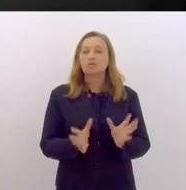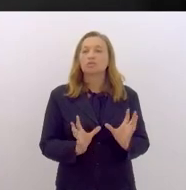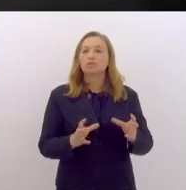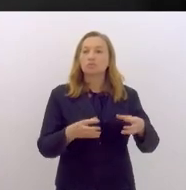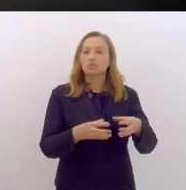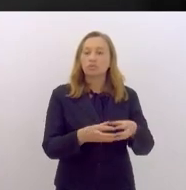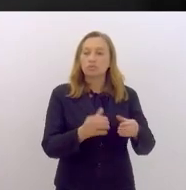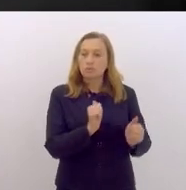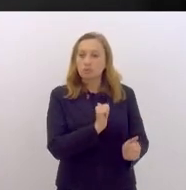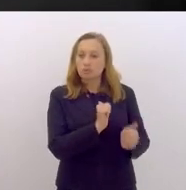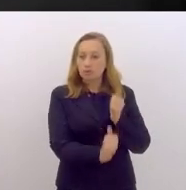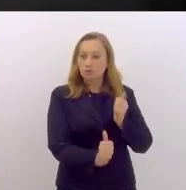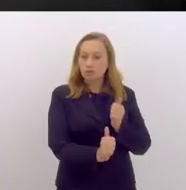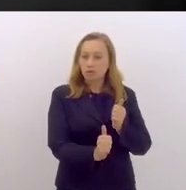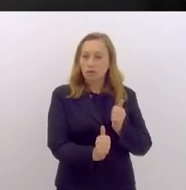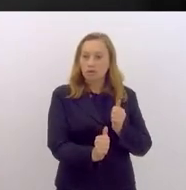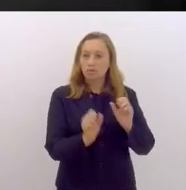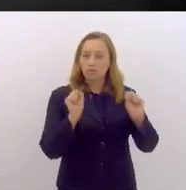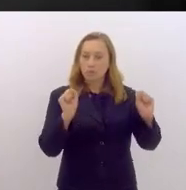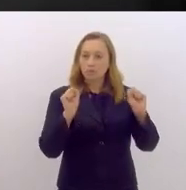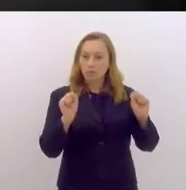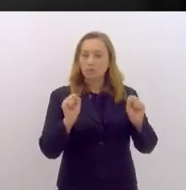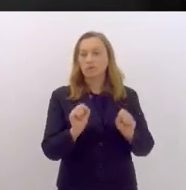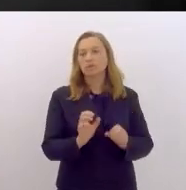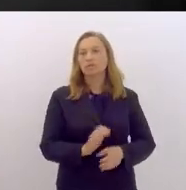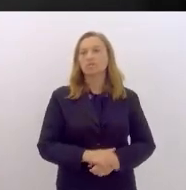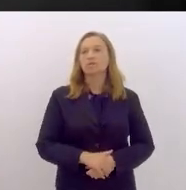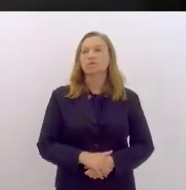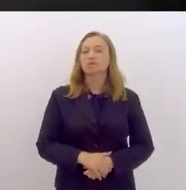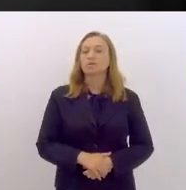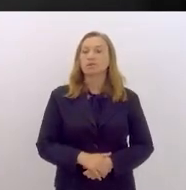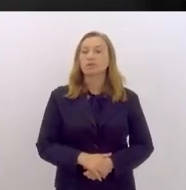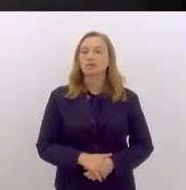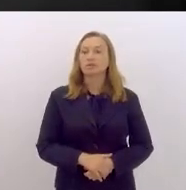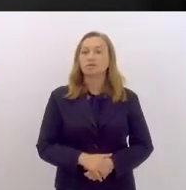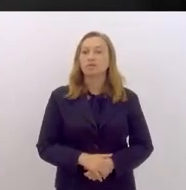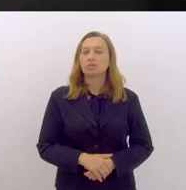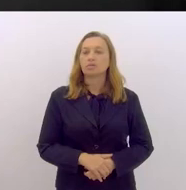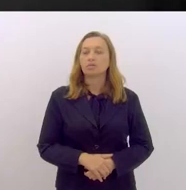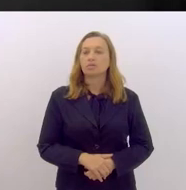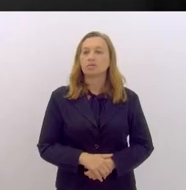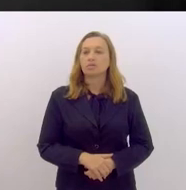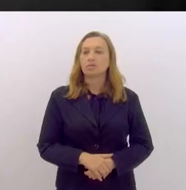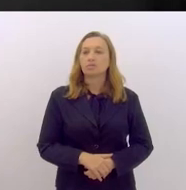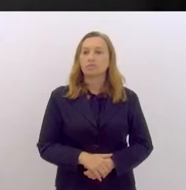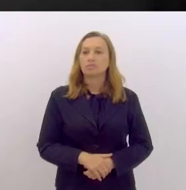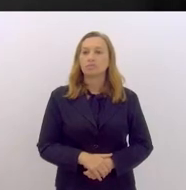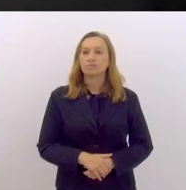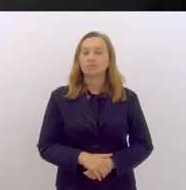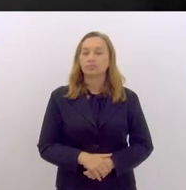organizadas e... Eu chamo um minuto. E a gente...